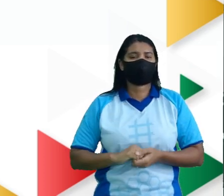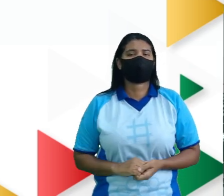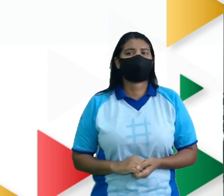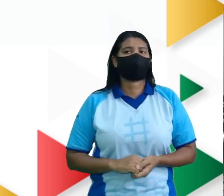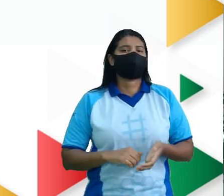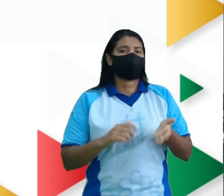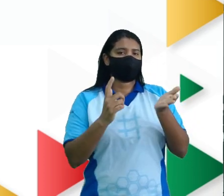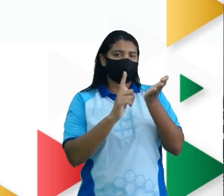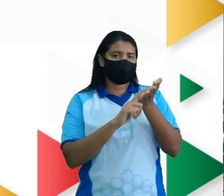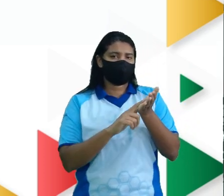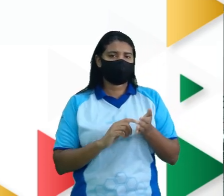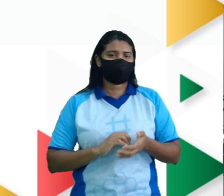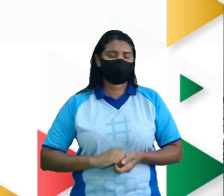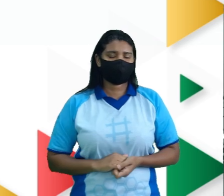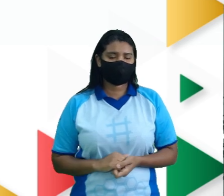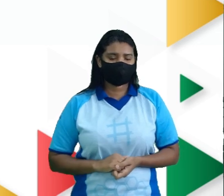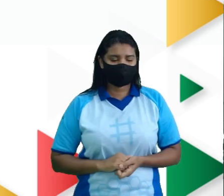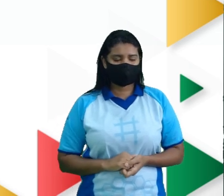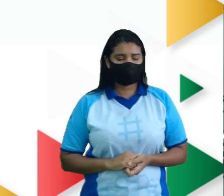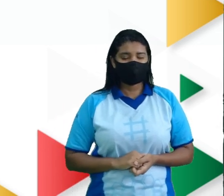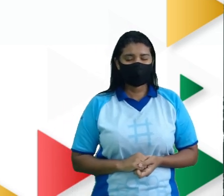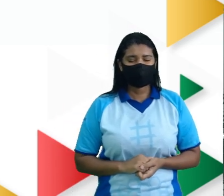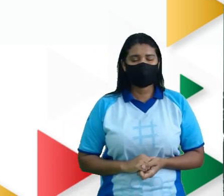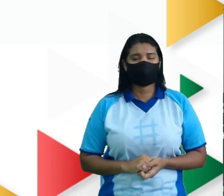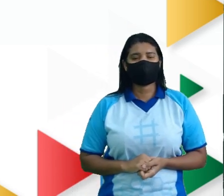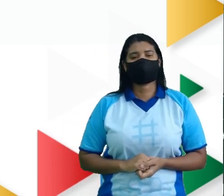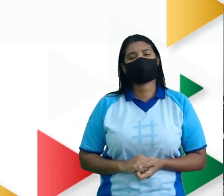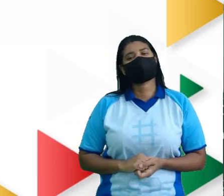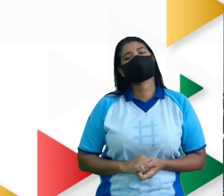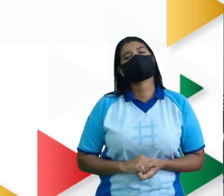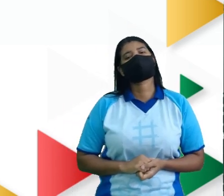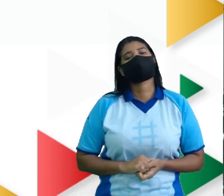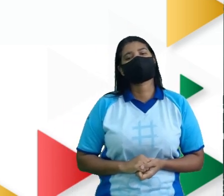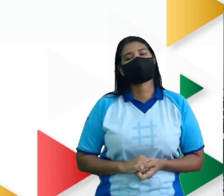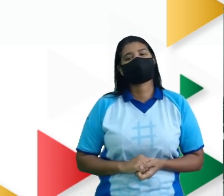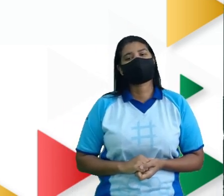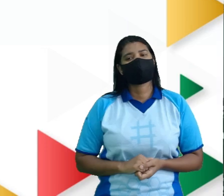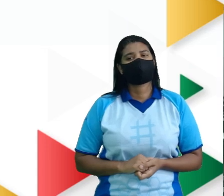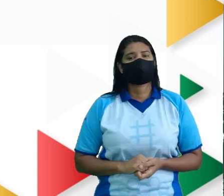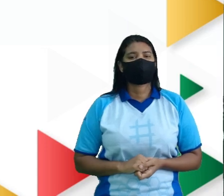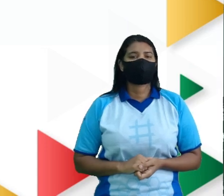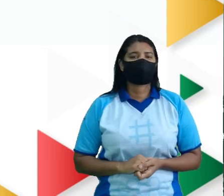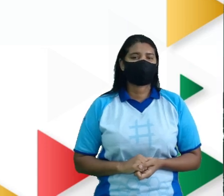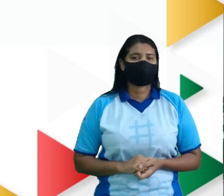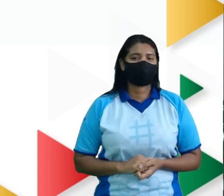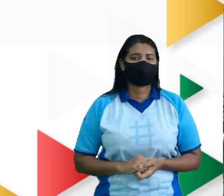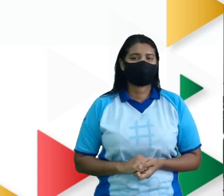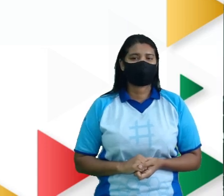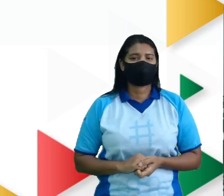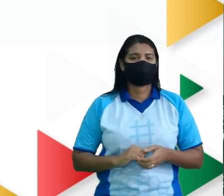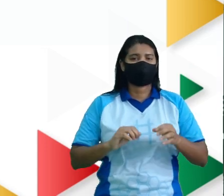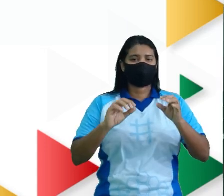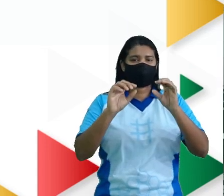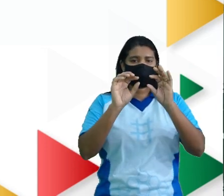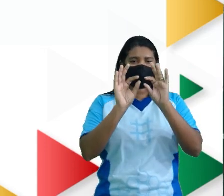o outro passo agora, ó. Boto a ponta seca nesse ponto A aí e vou fazendo